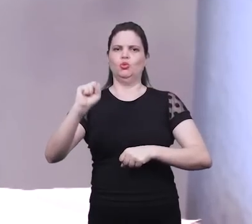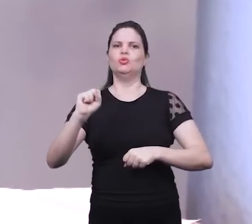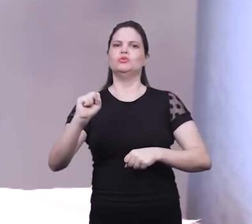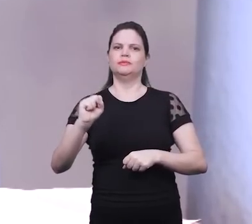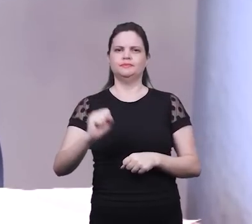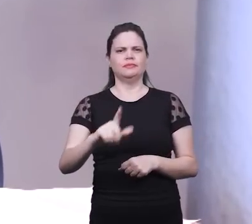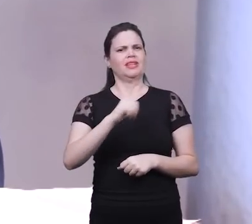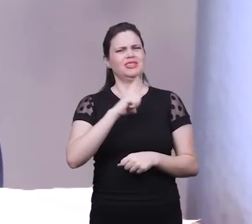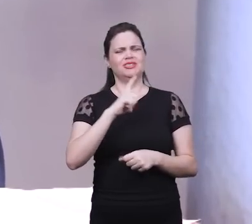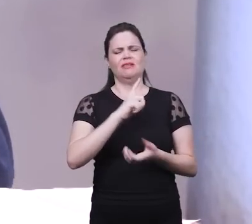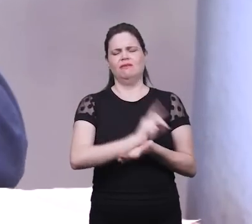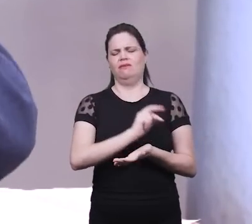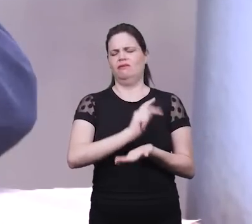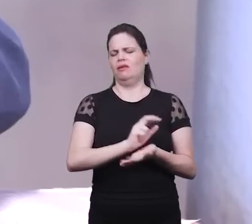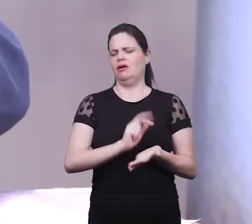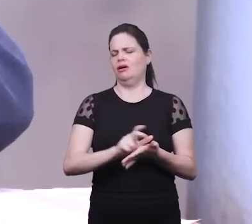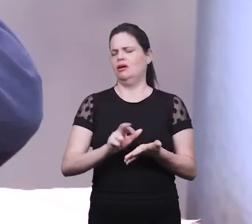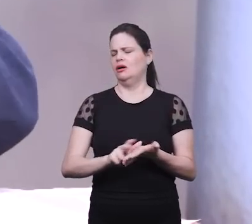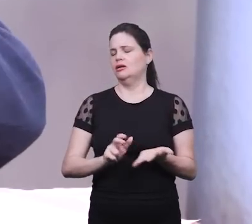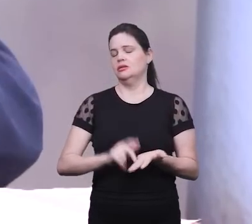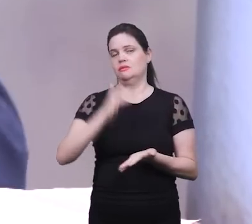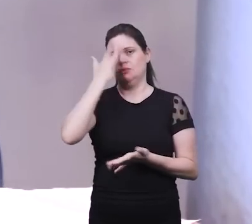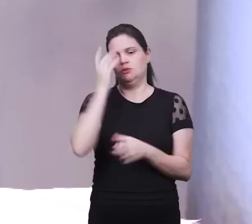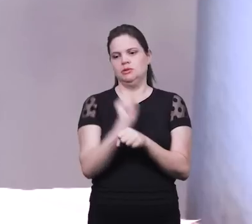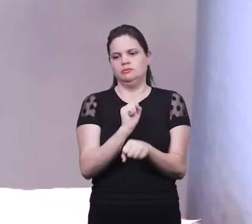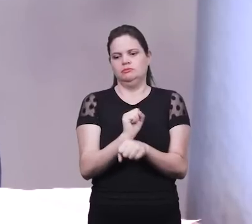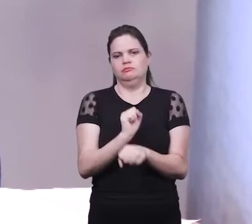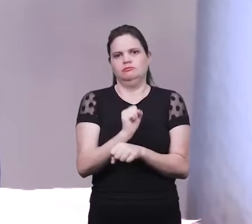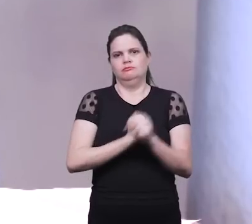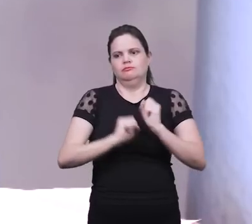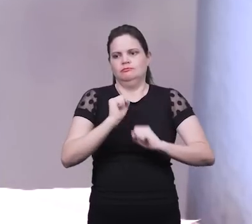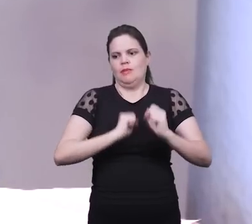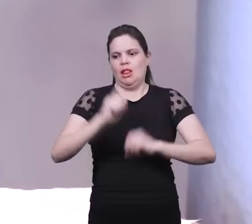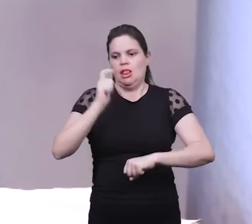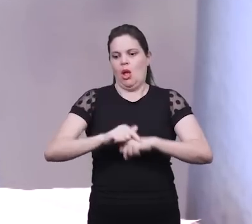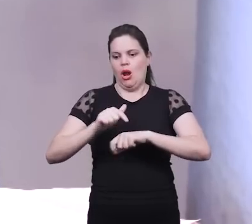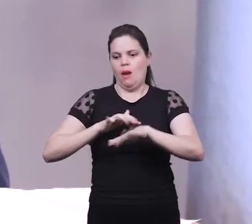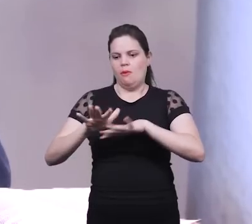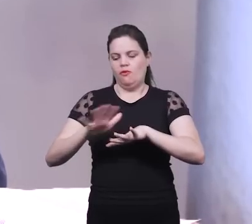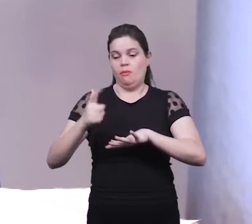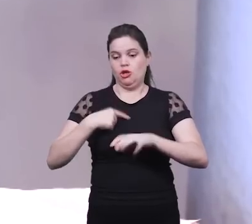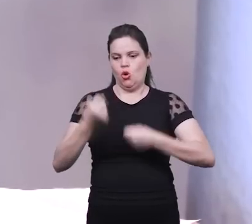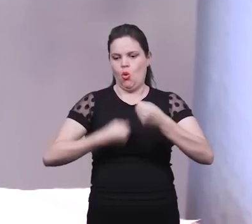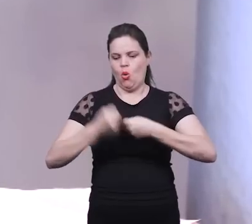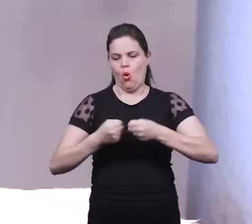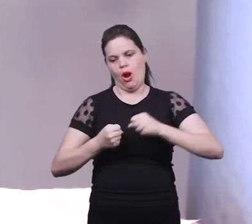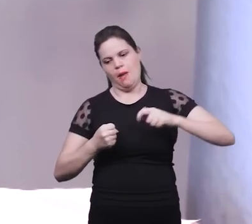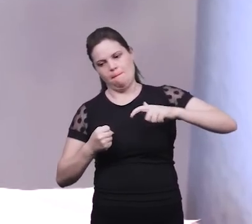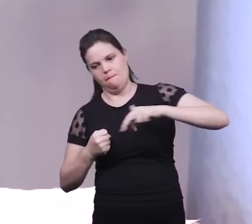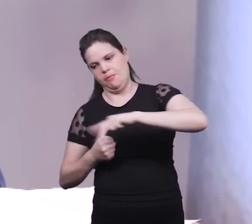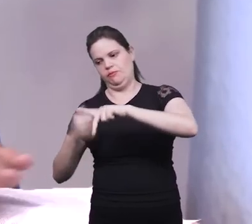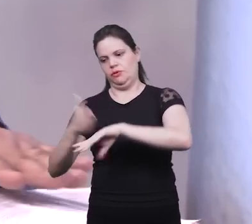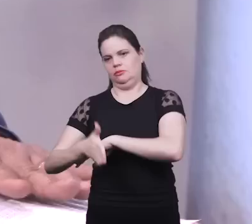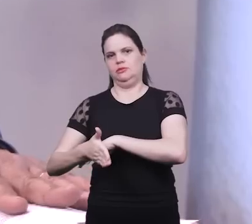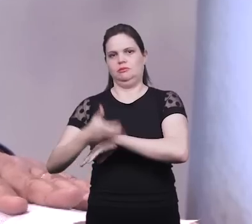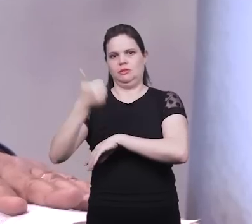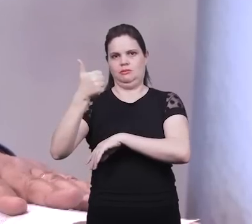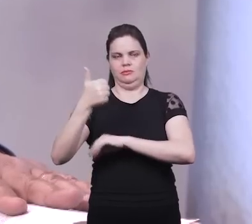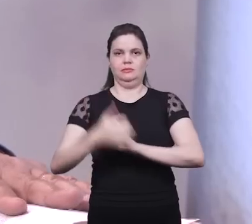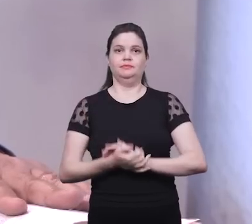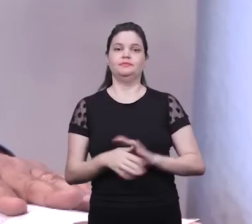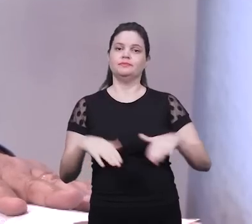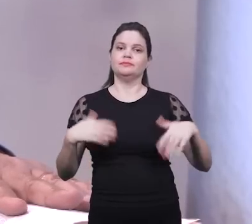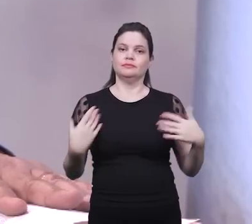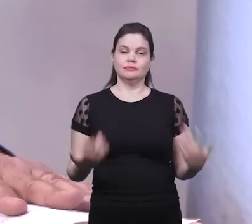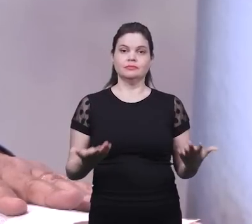tanque, aguardando a oportunidade de, quem sabe, a água movimentar e ele entrar no tanque. O tanque de Betesda foi o lugar onde Jesus curou um homem, que o texto que nós lemos aqui